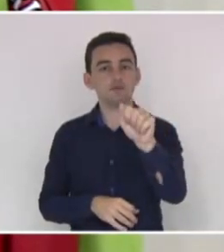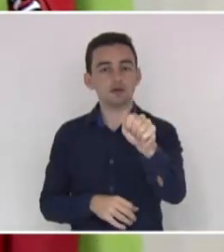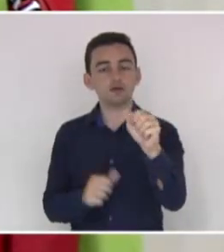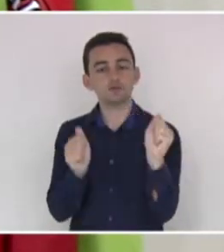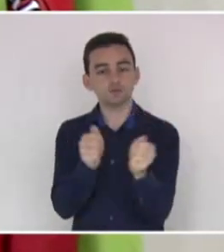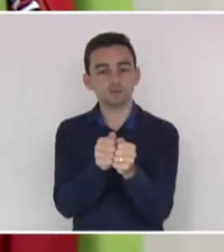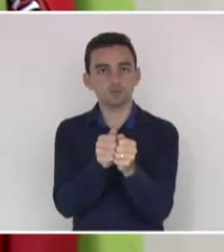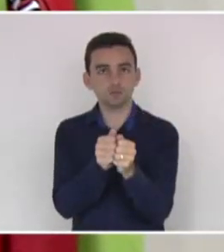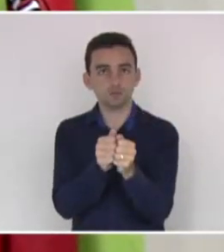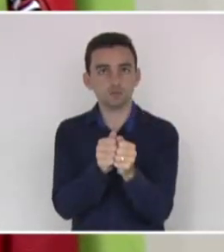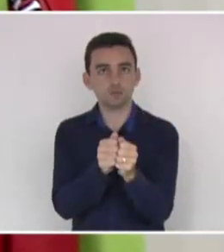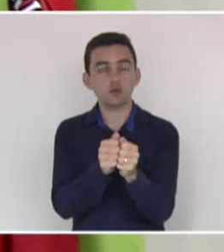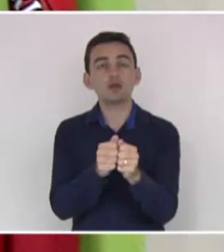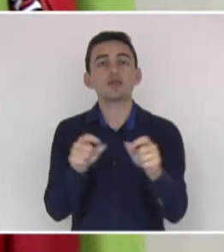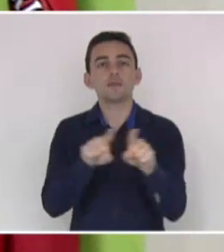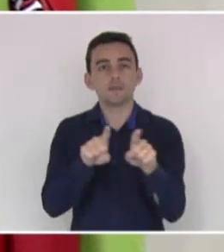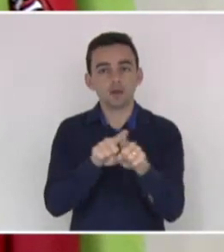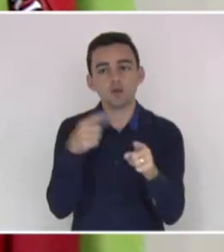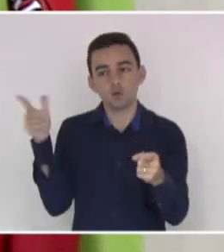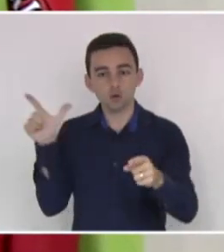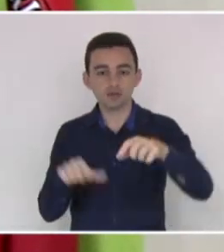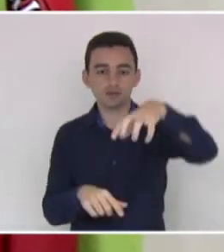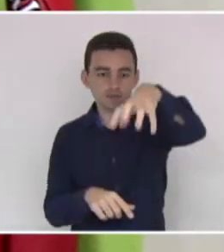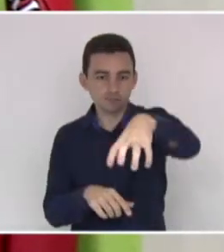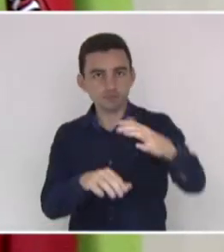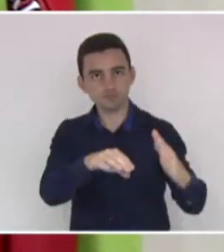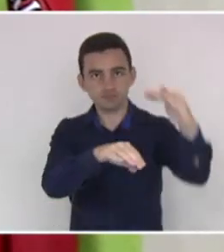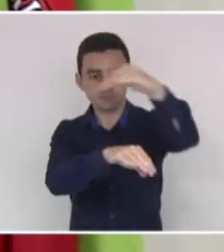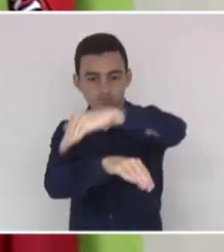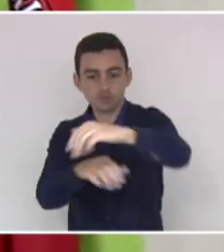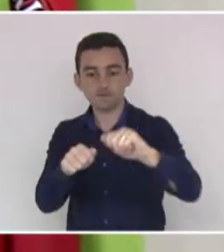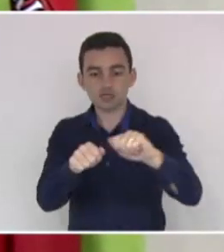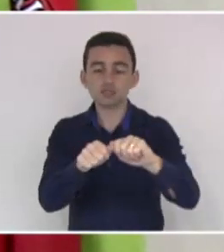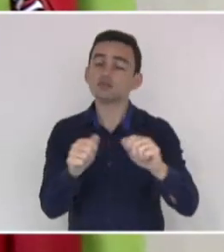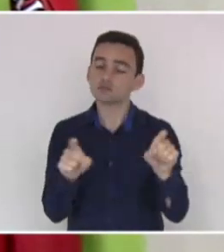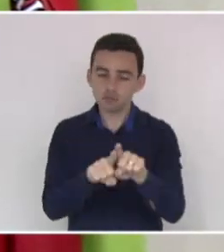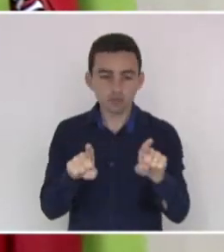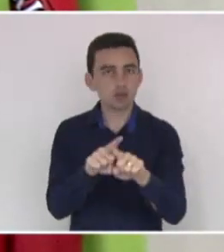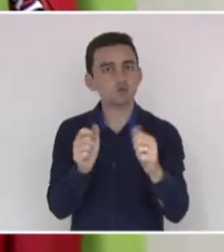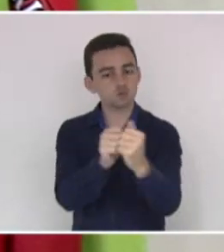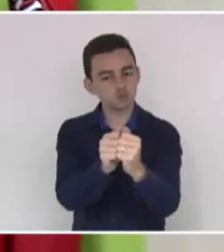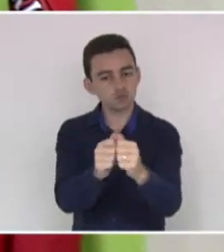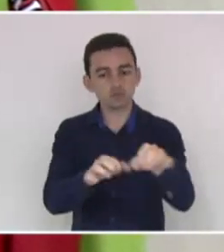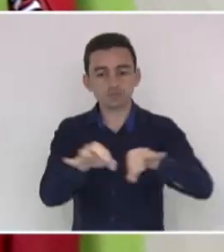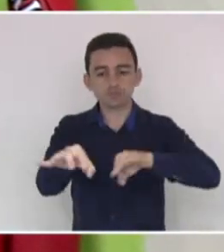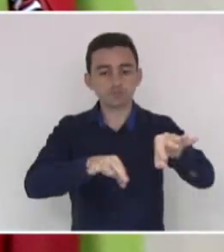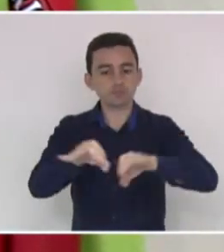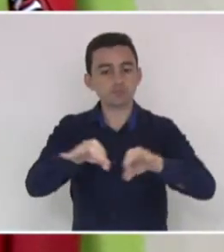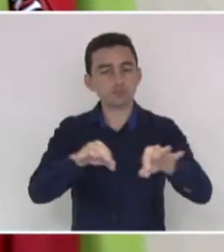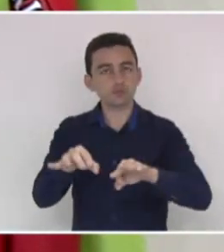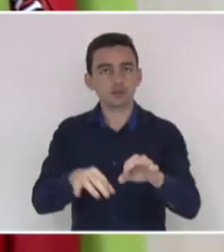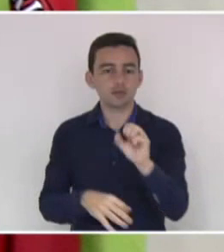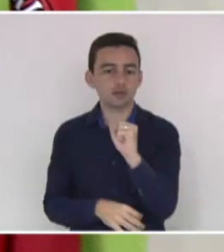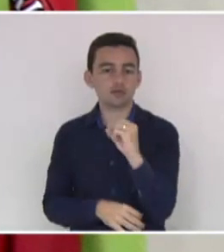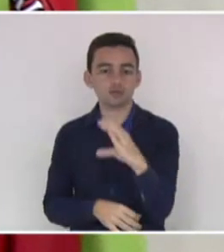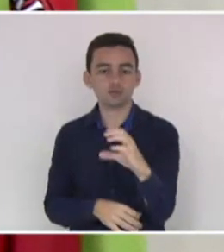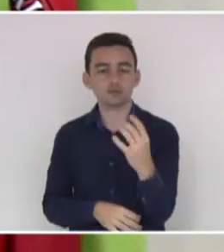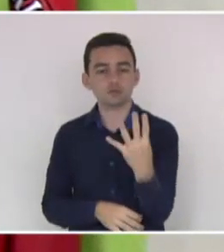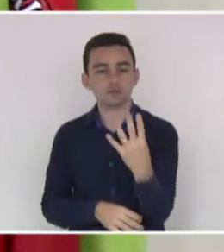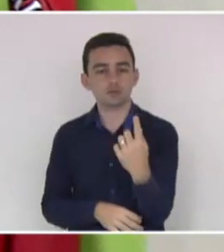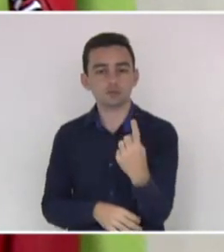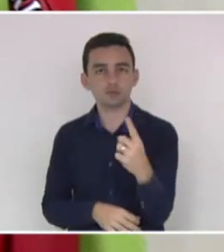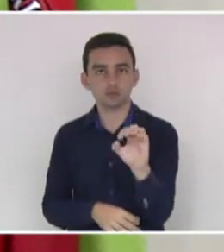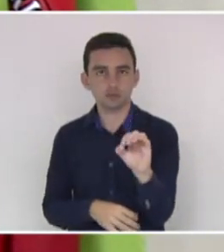juntamente com a rótula, também faça a recuperação daquele ponto importante da SC-410, que é uma